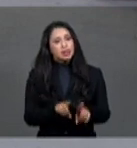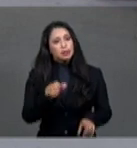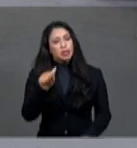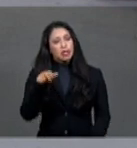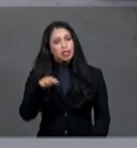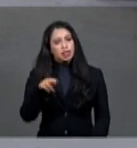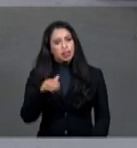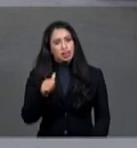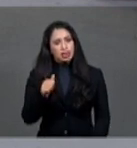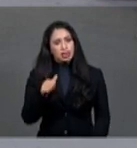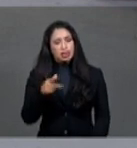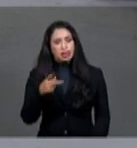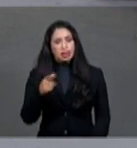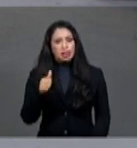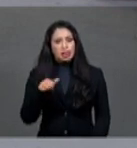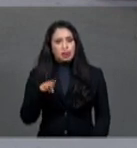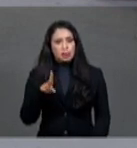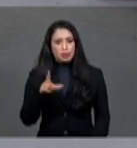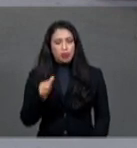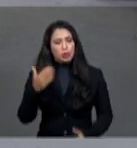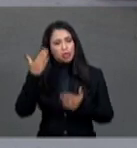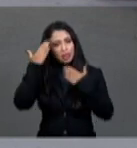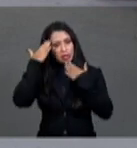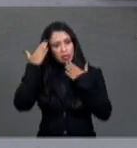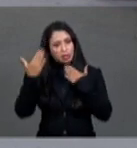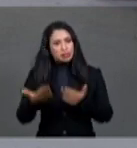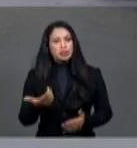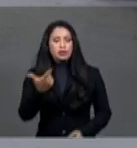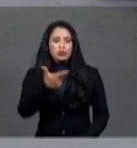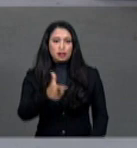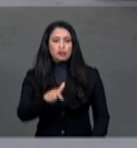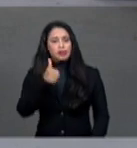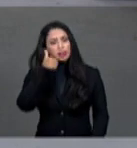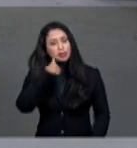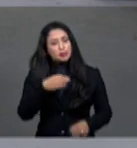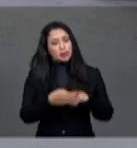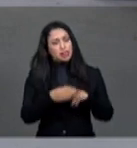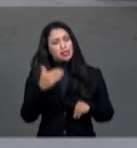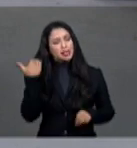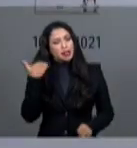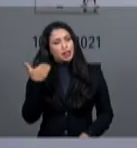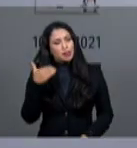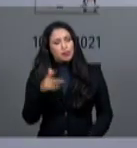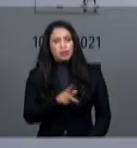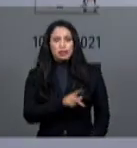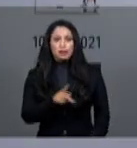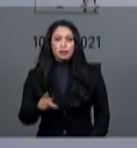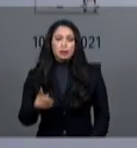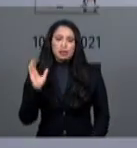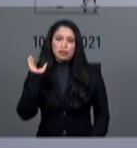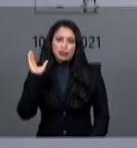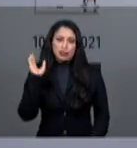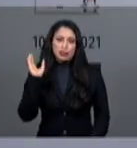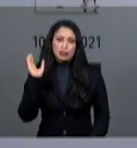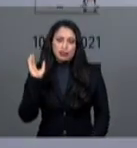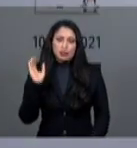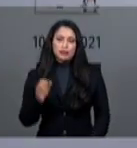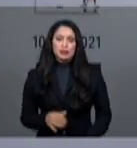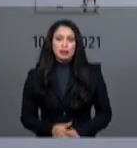e agradecendo mais uma vez a ministra Carmen Lúcia e a nossa presidente, ministra Rosa